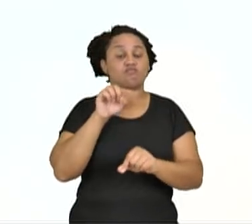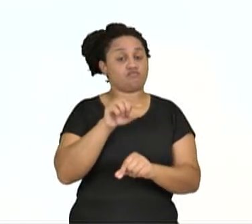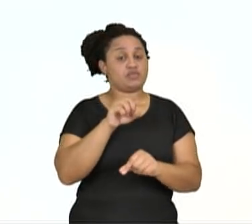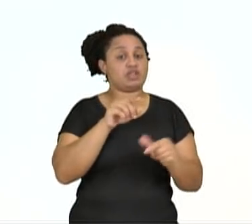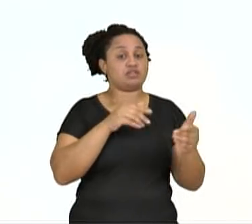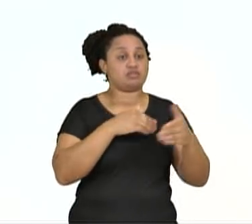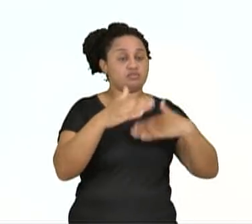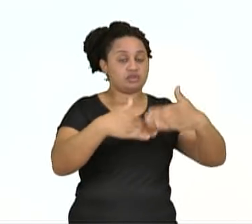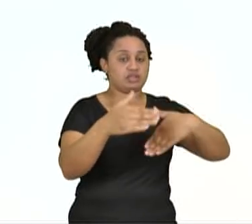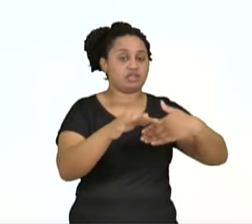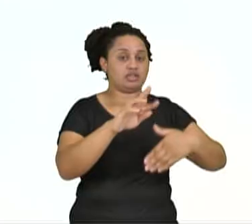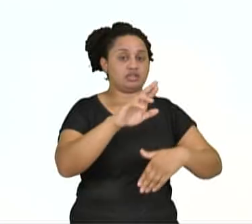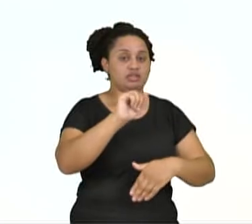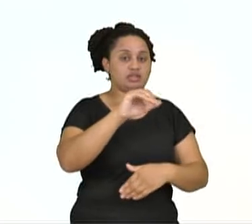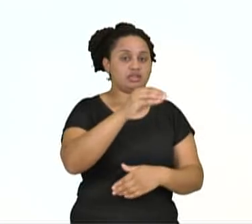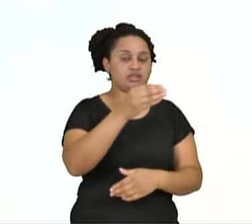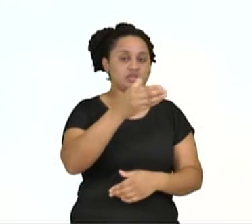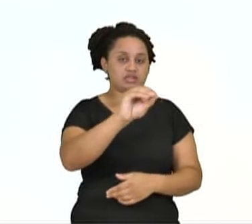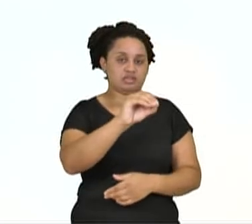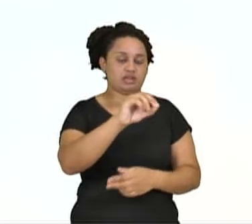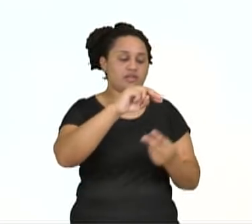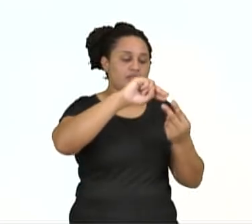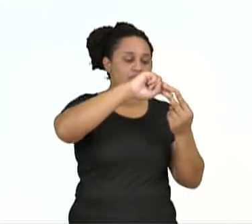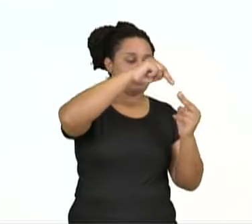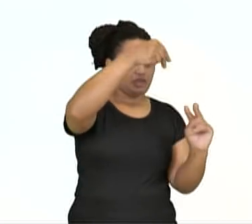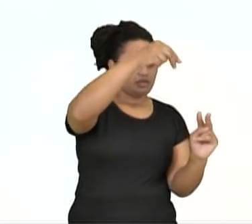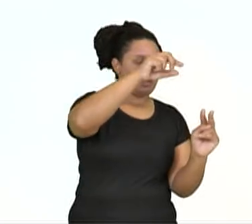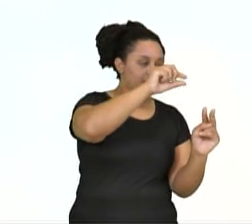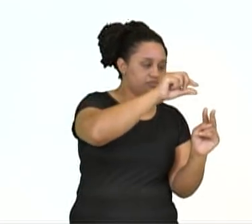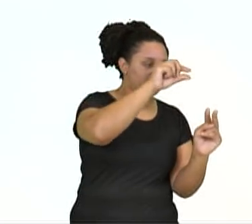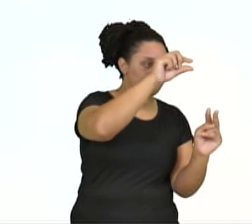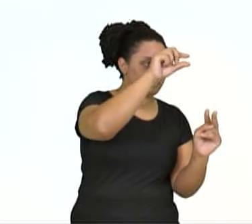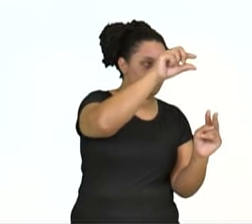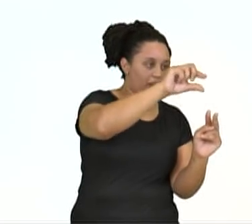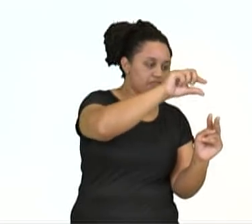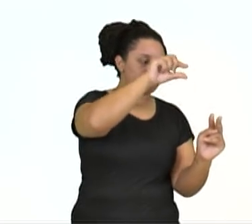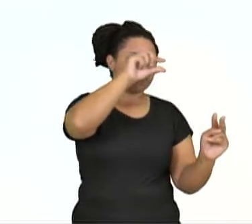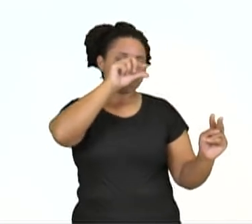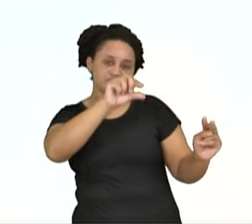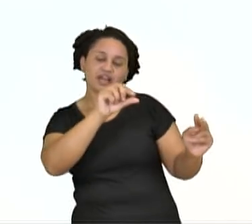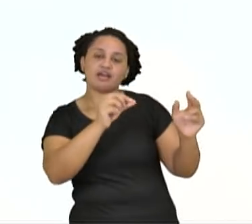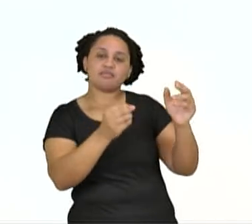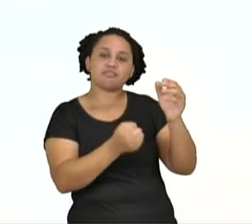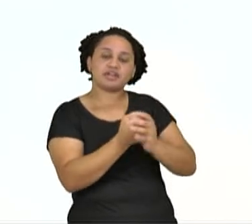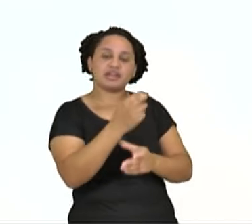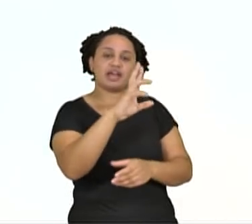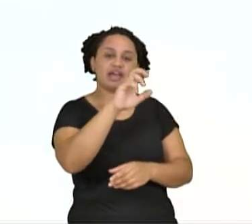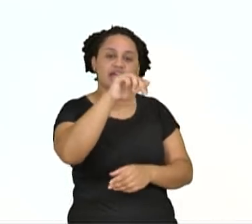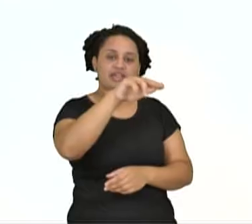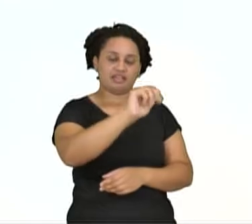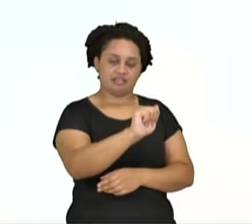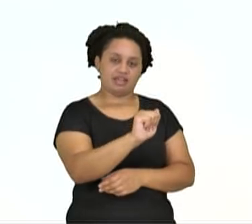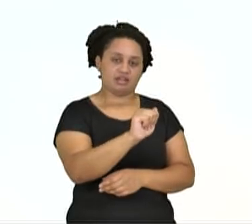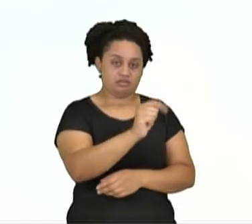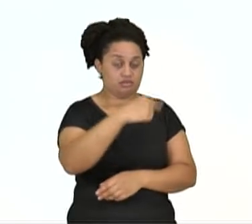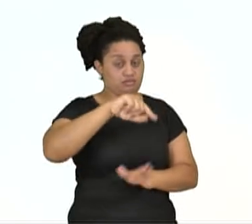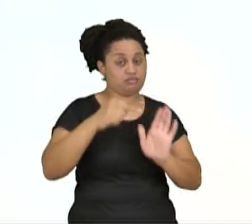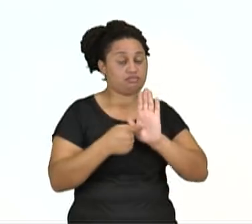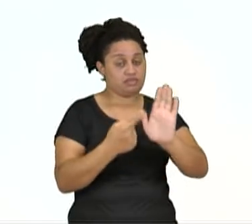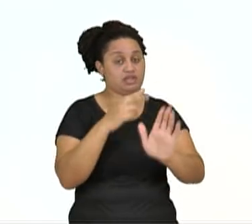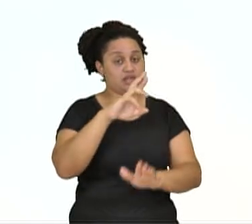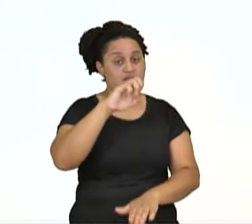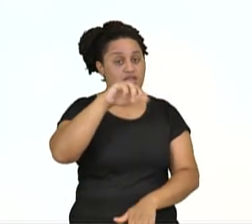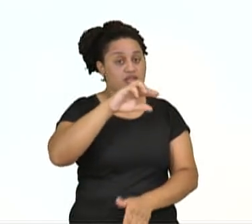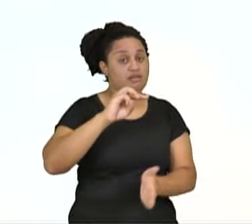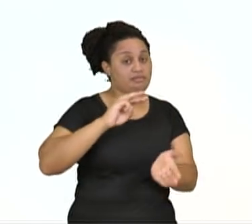Então, a gente pega uma molécula de DNA e a partir dela forma um RNA. No caso aqui, a gente vai mostrar o RNA mensageiro, tá? Então, vejam,